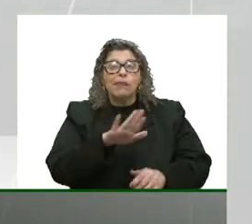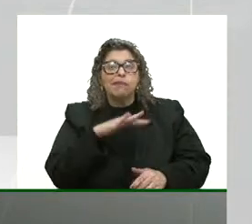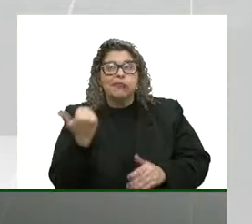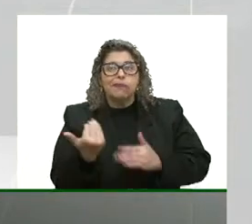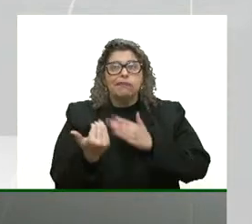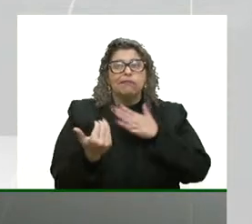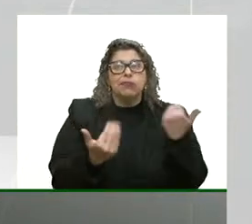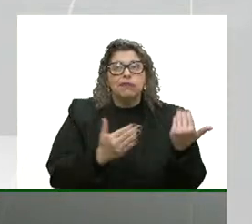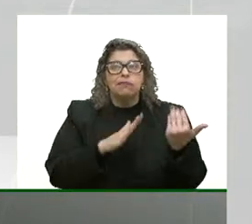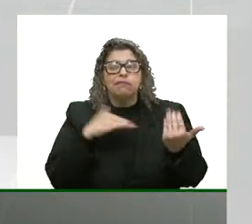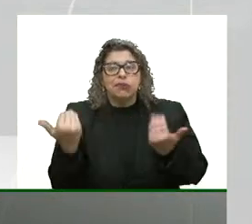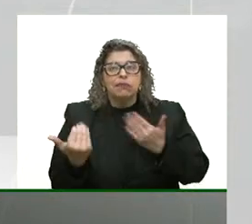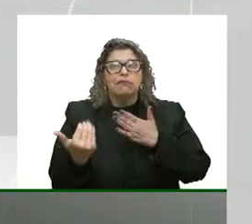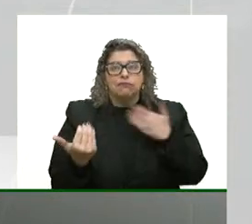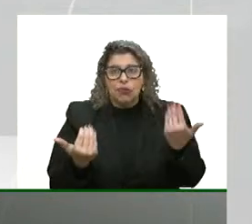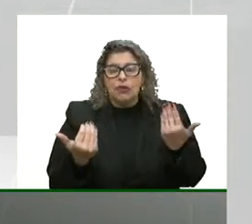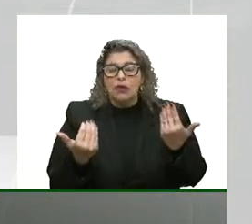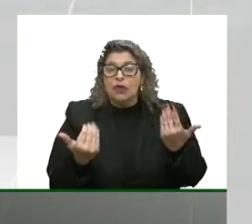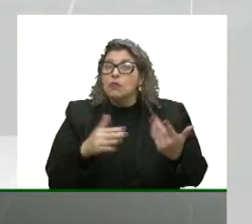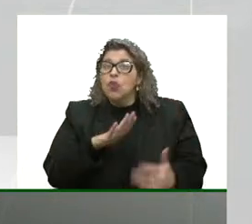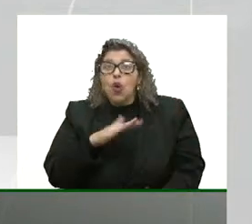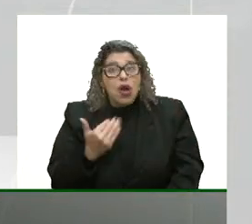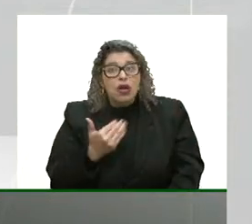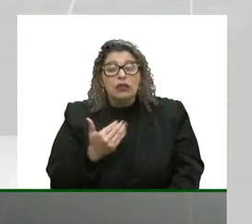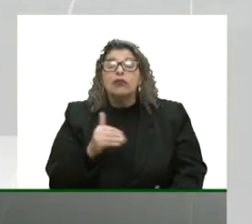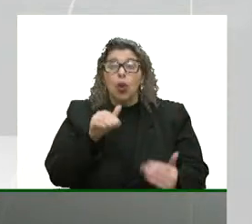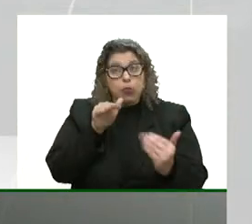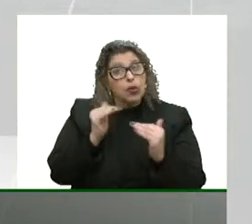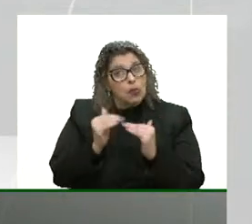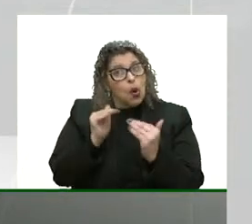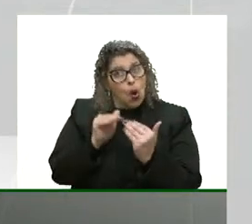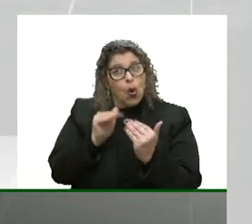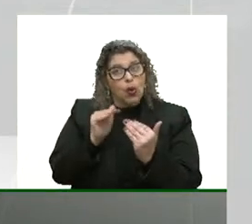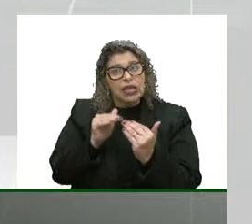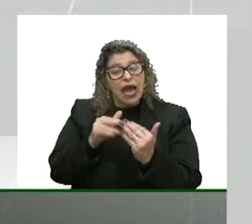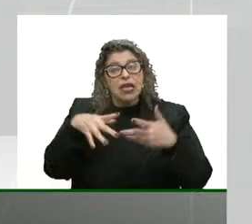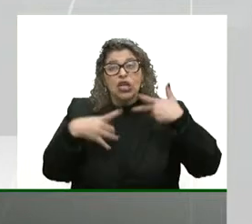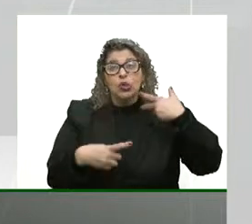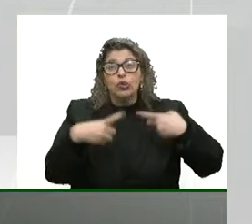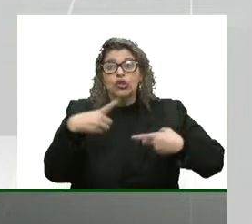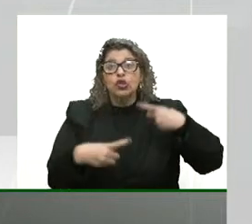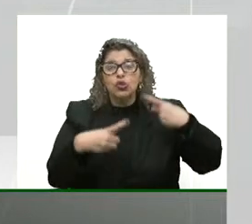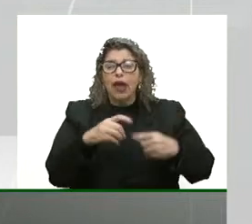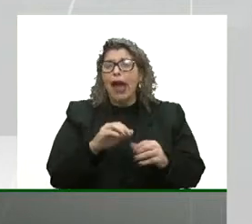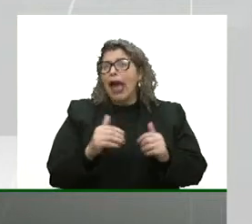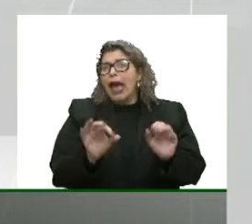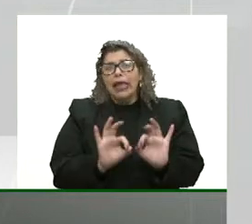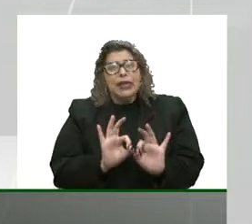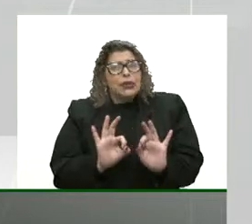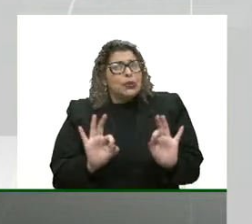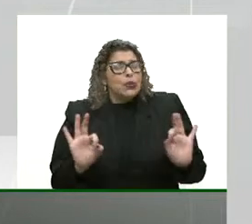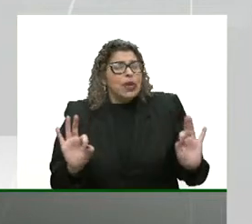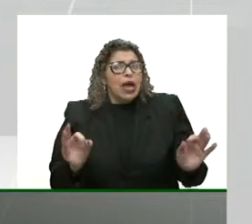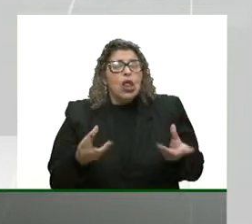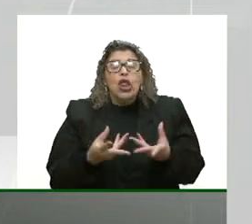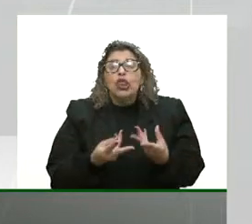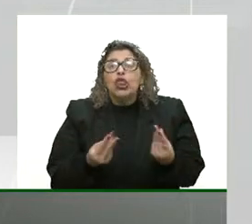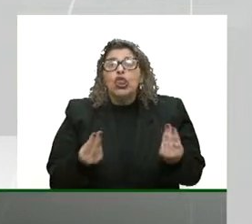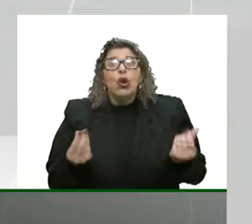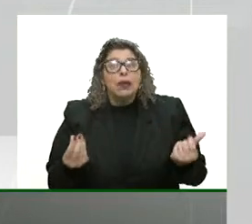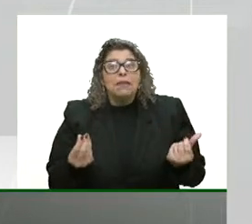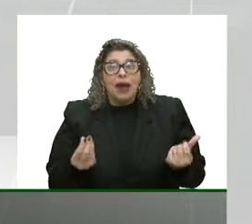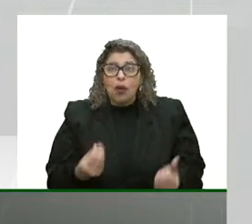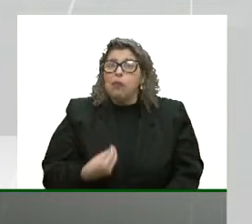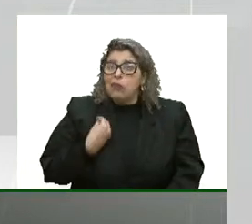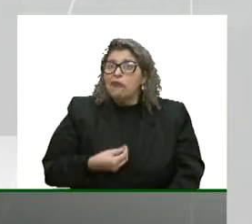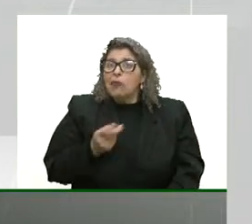nesse período. Nós não podemos concordar com um discurso de que é natural, infelizmente, nós temos que tocar a vida